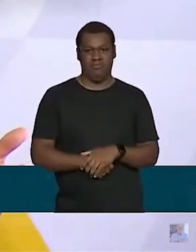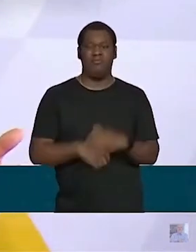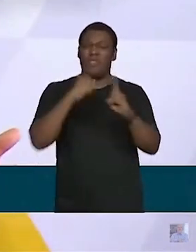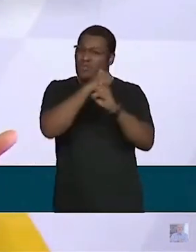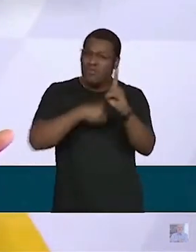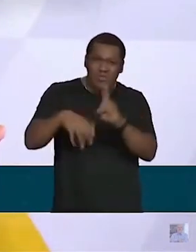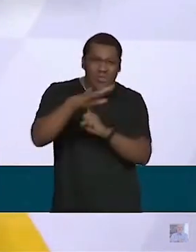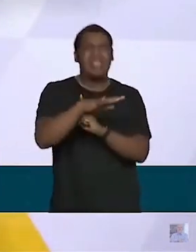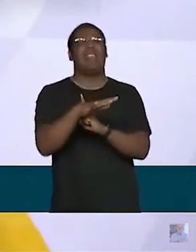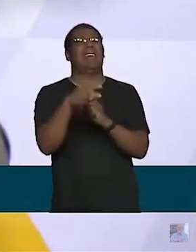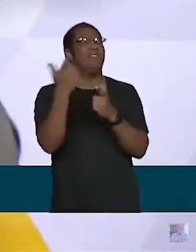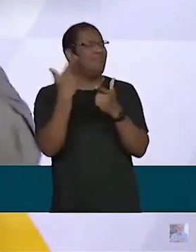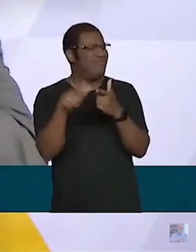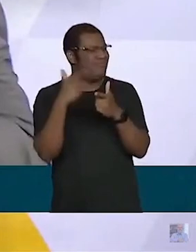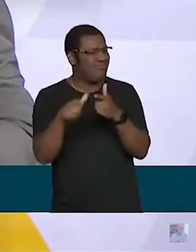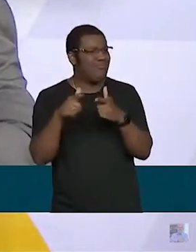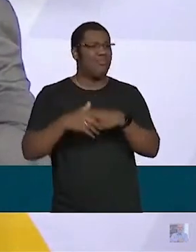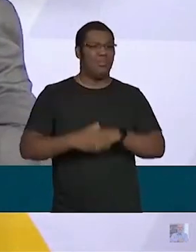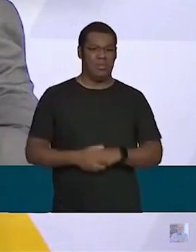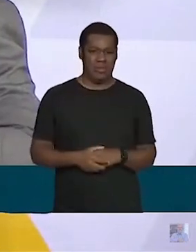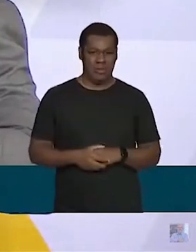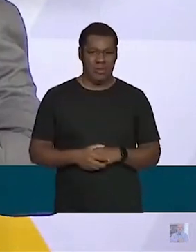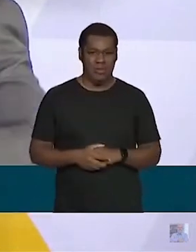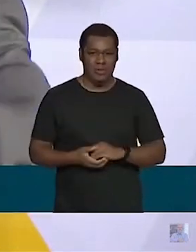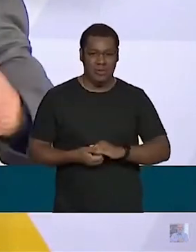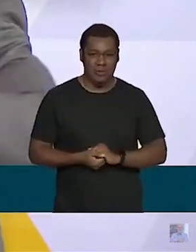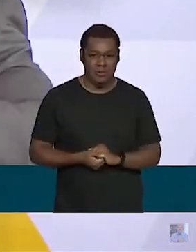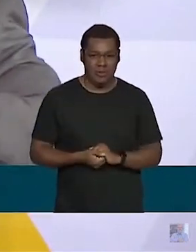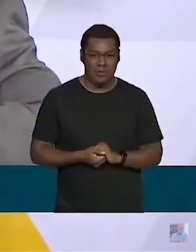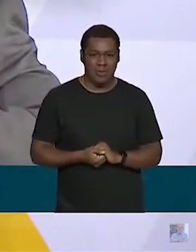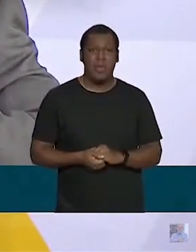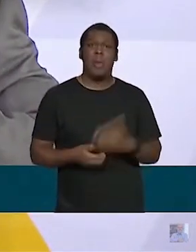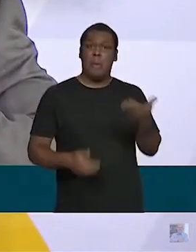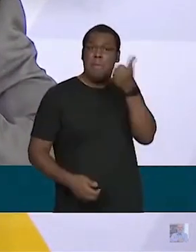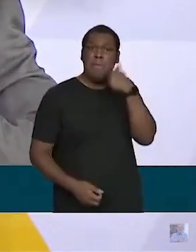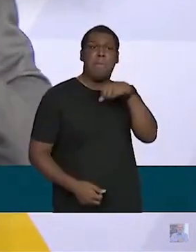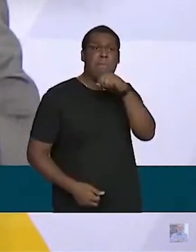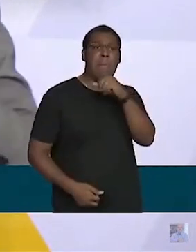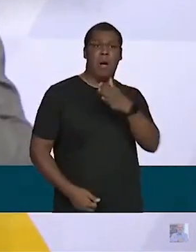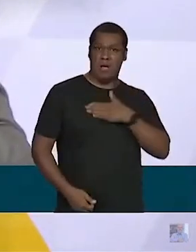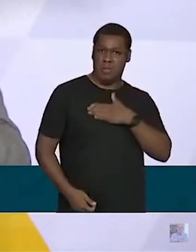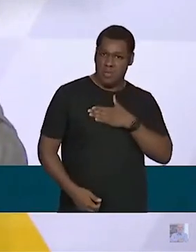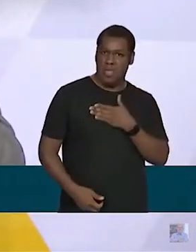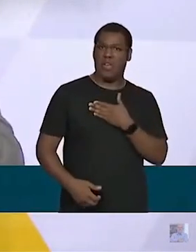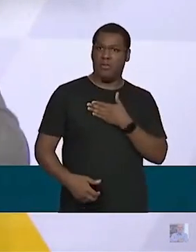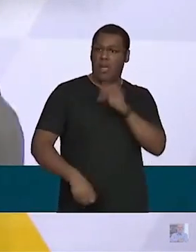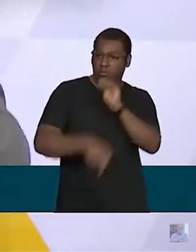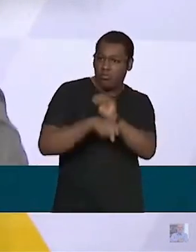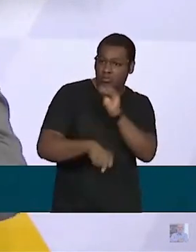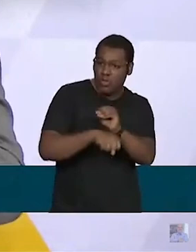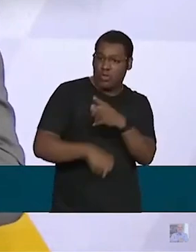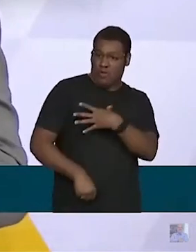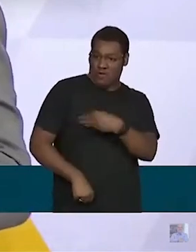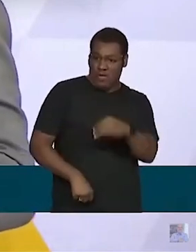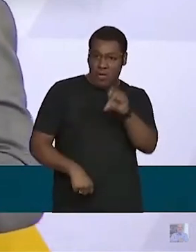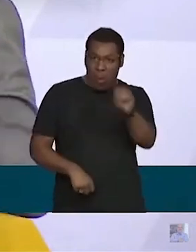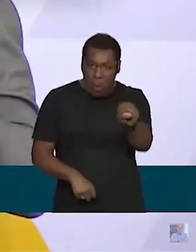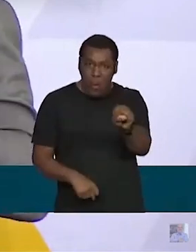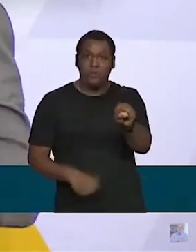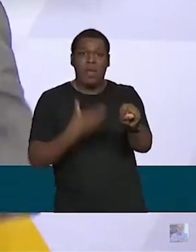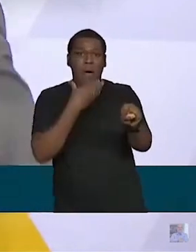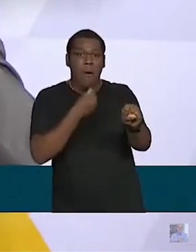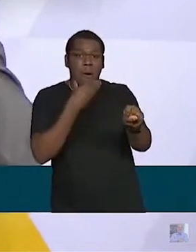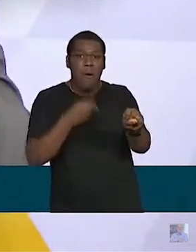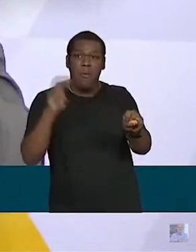sociedade. Ora, se a dona Lindu criou 8 filhos, sozinha, 5 homens,